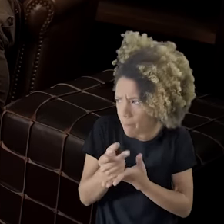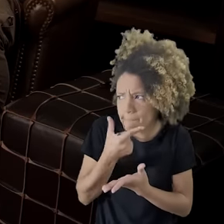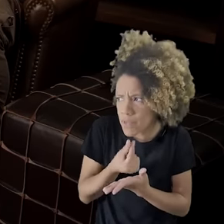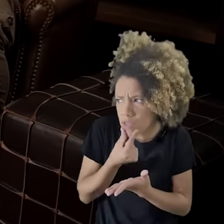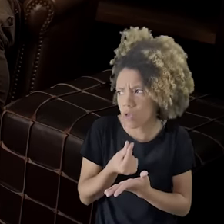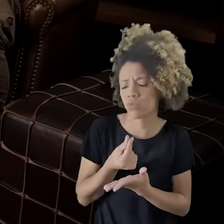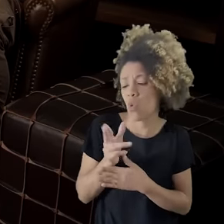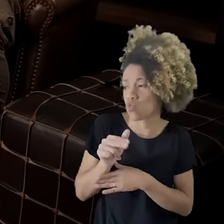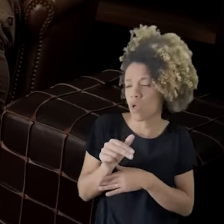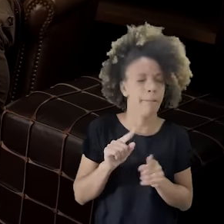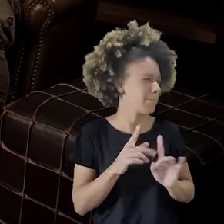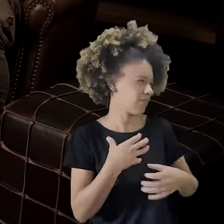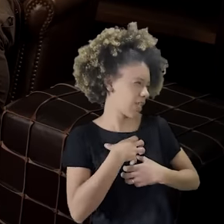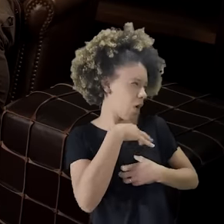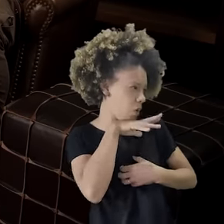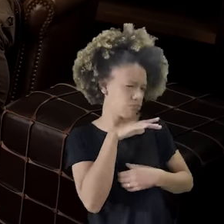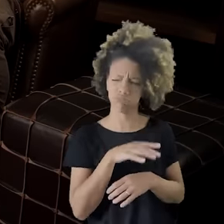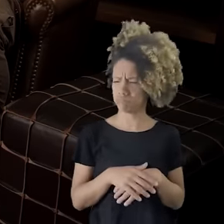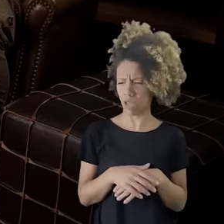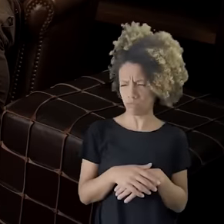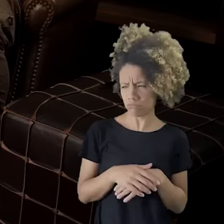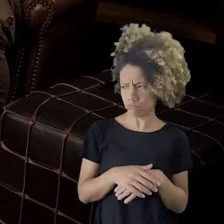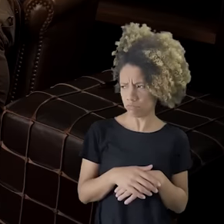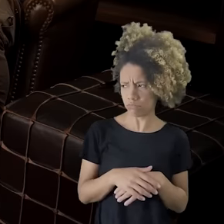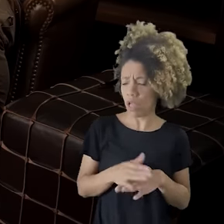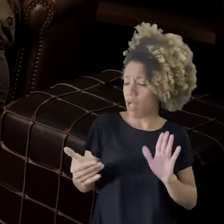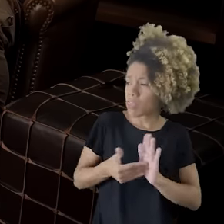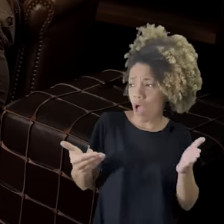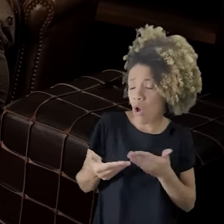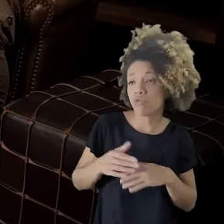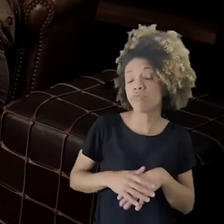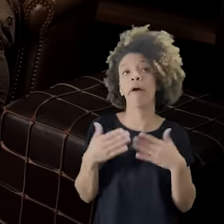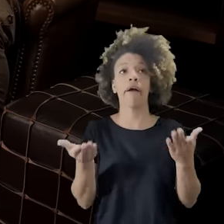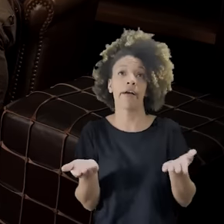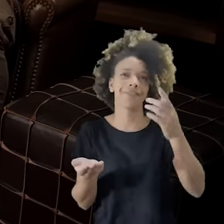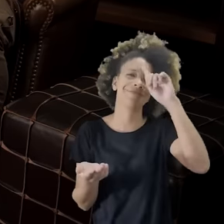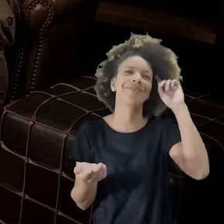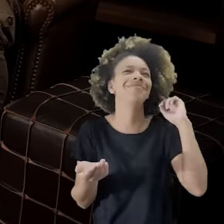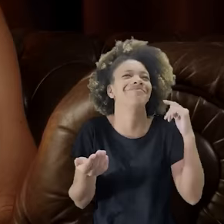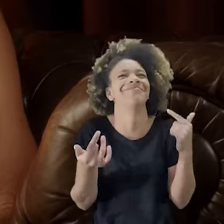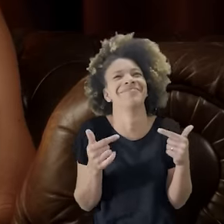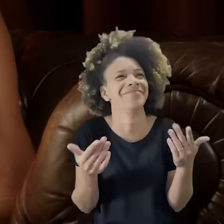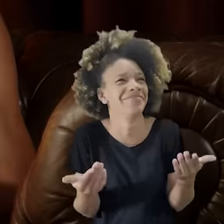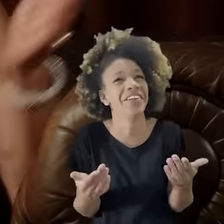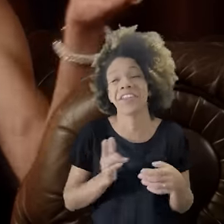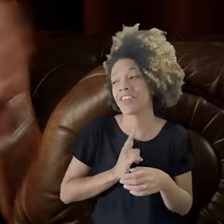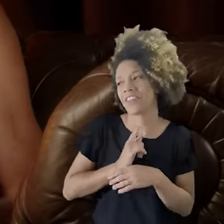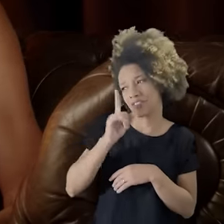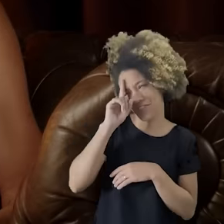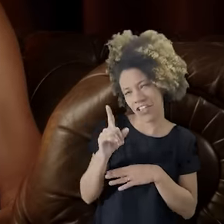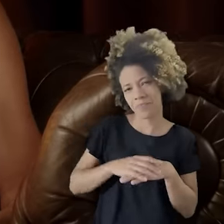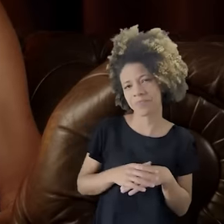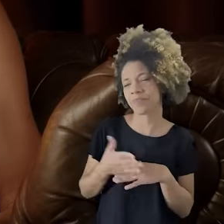menino sempre fazia mal não não até hoje você fala assim tem